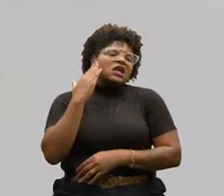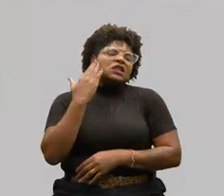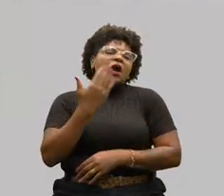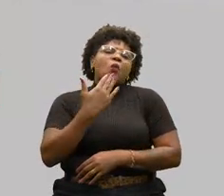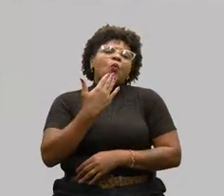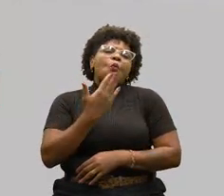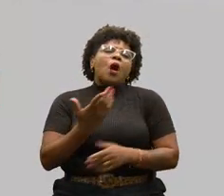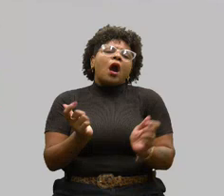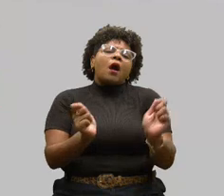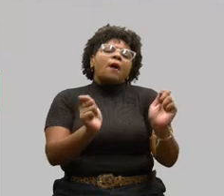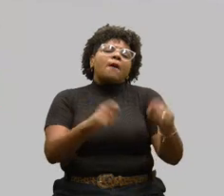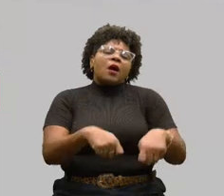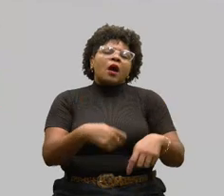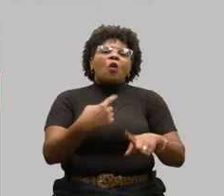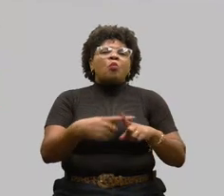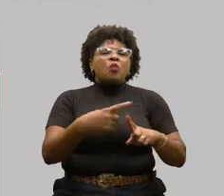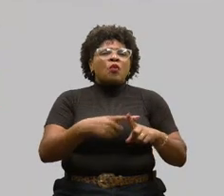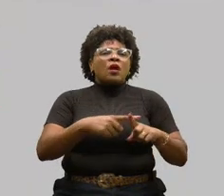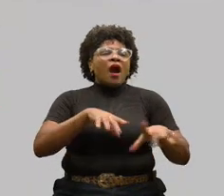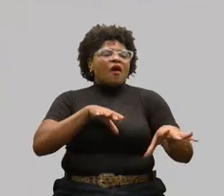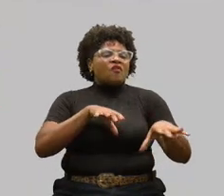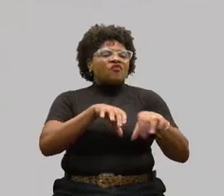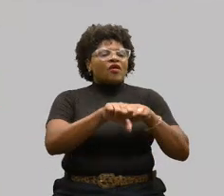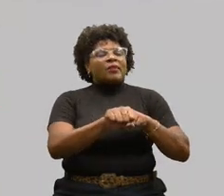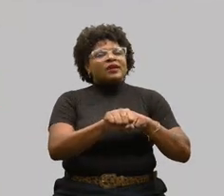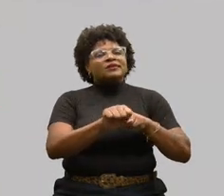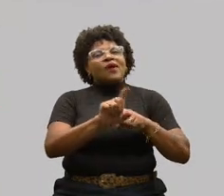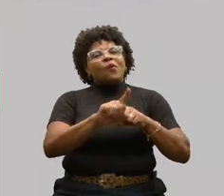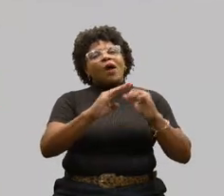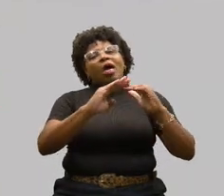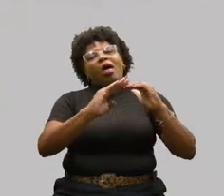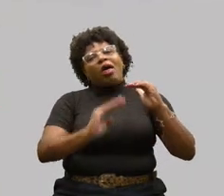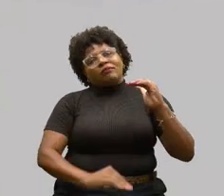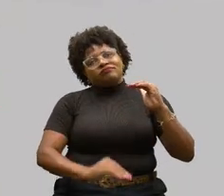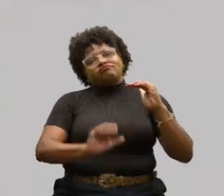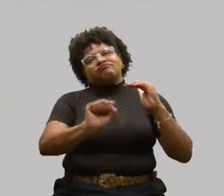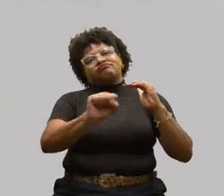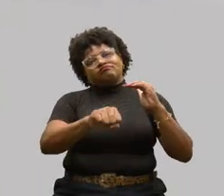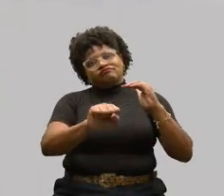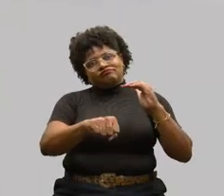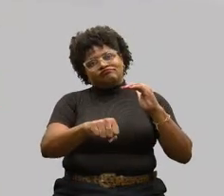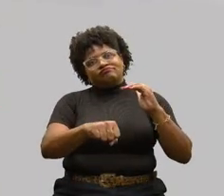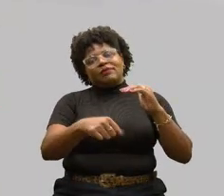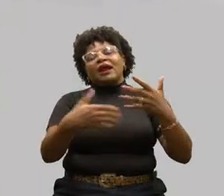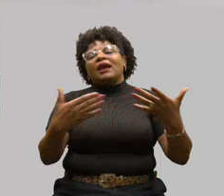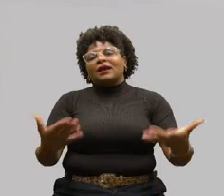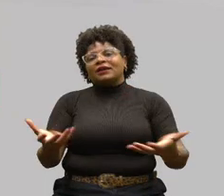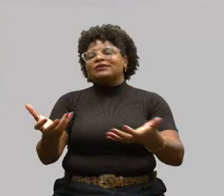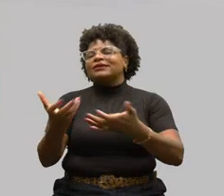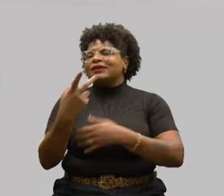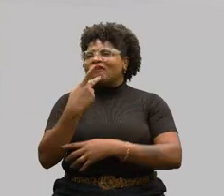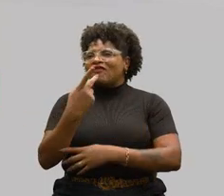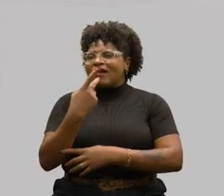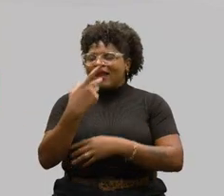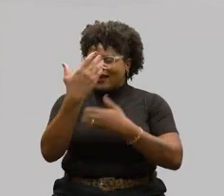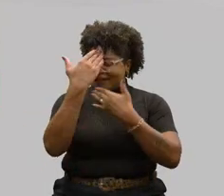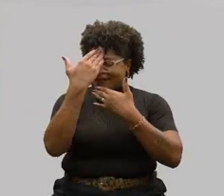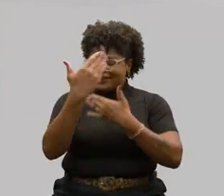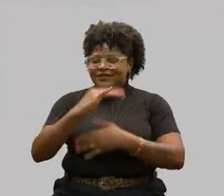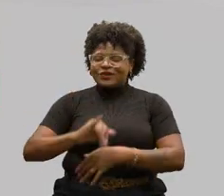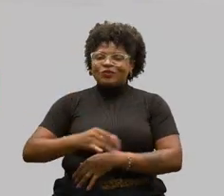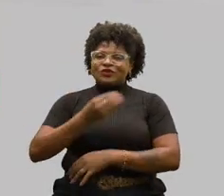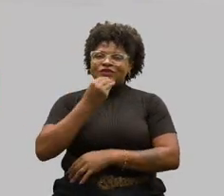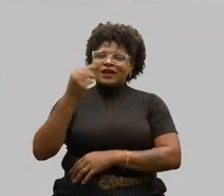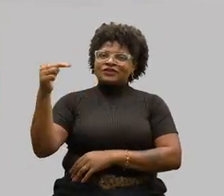escolaridade Possivelmente ela ainda vai ficar mais E é isso que eu gostaria de falar e agradecer a oportunidade de estar aqui